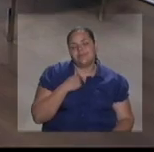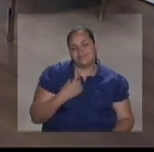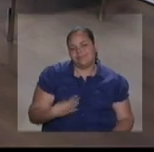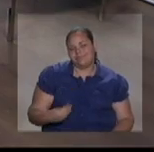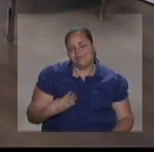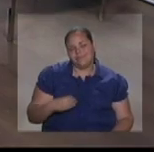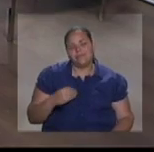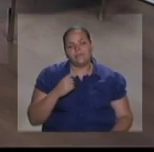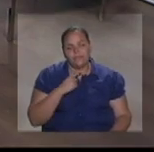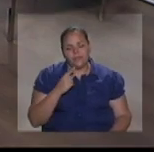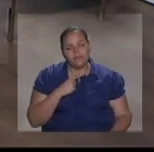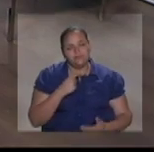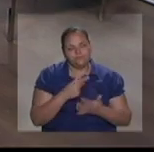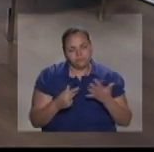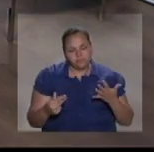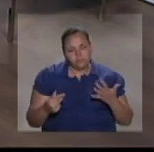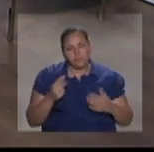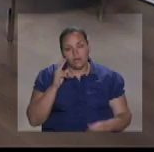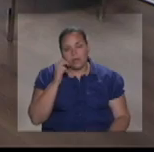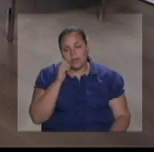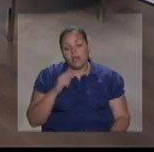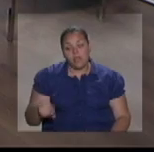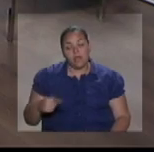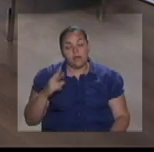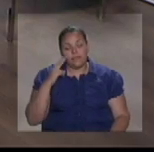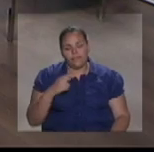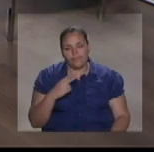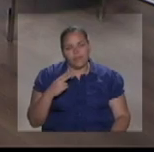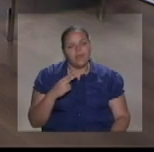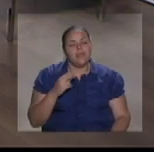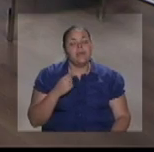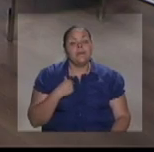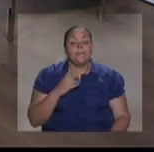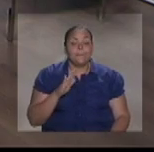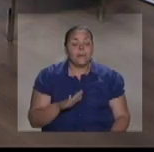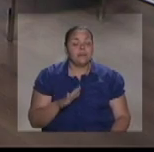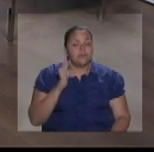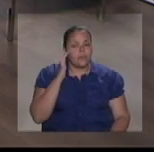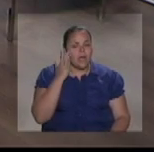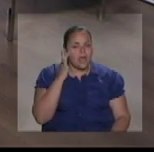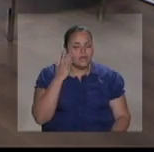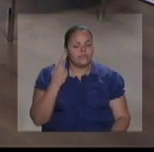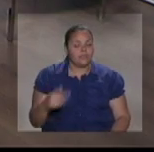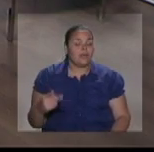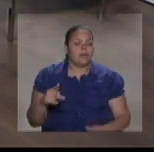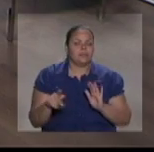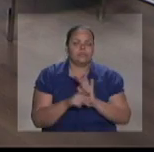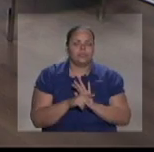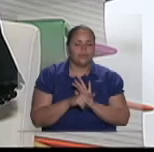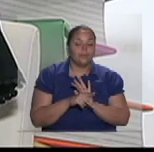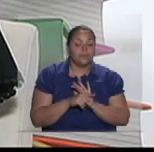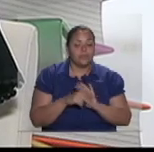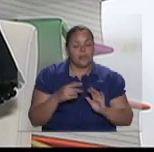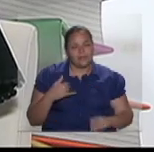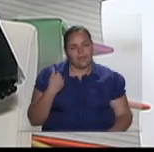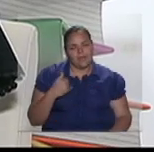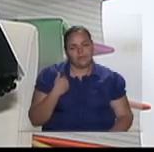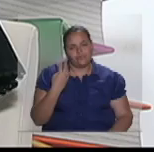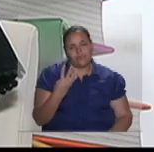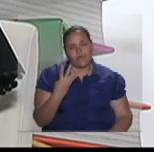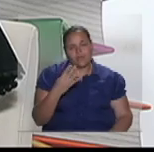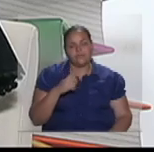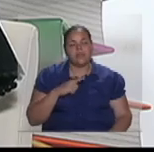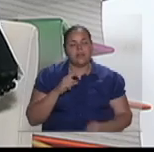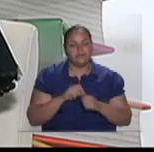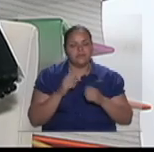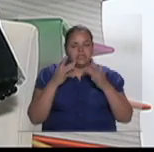gostos dela. Apesar de eu ter realmente essa característica e ela ver eu sempre correndo atrás, eu acho que é dela. Ela desde 4 anos de